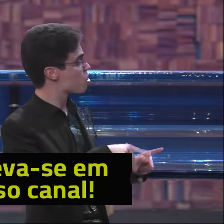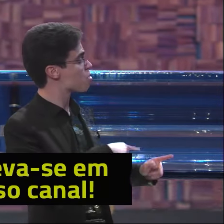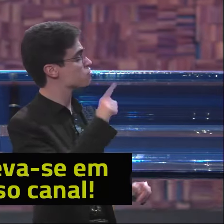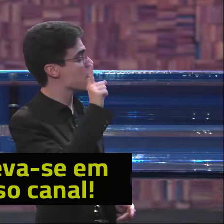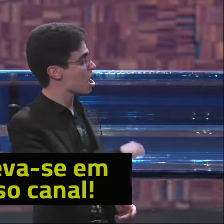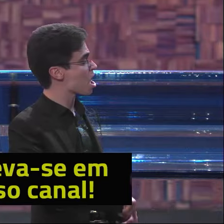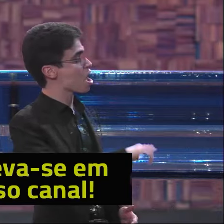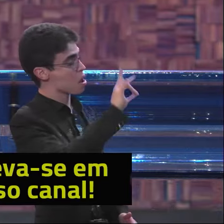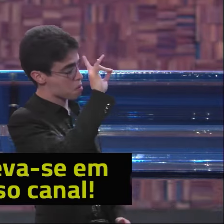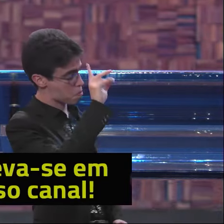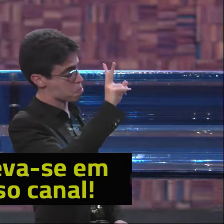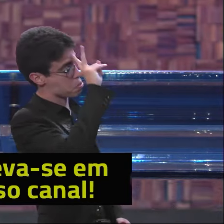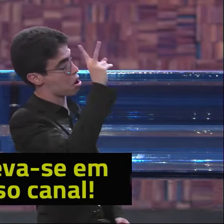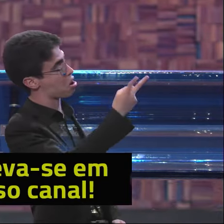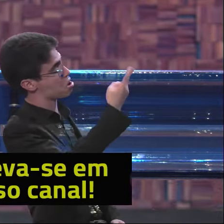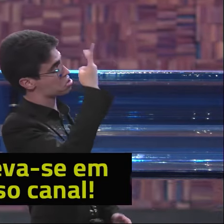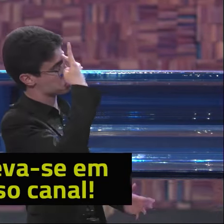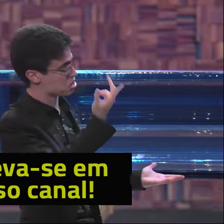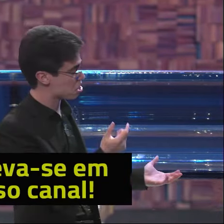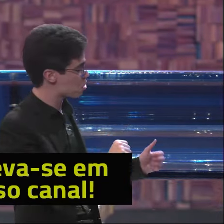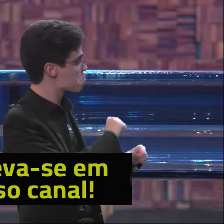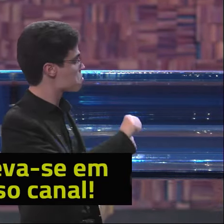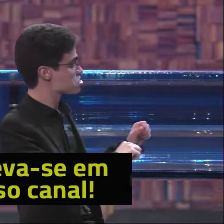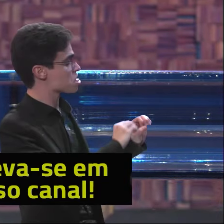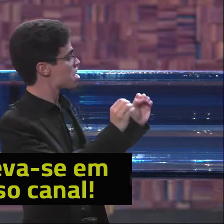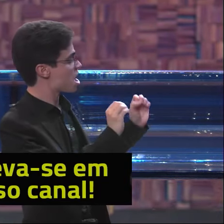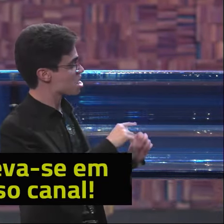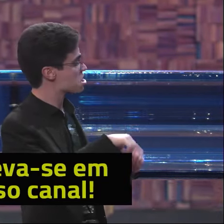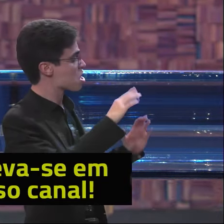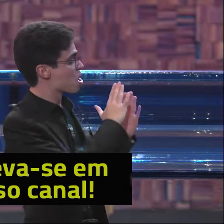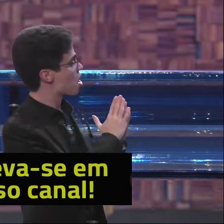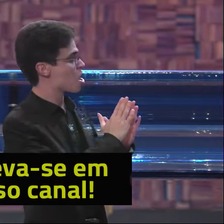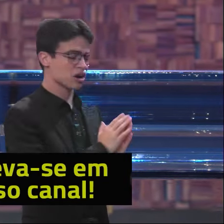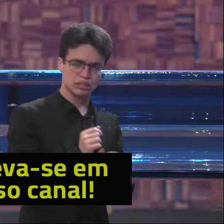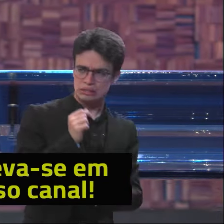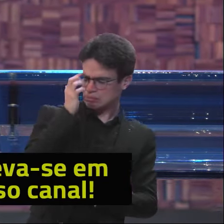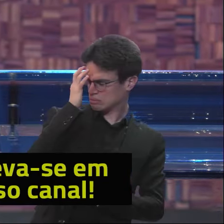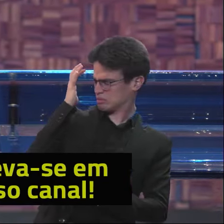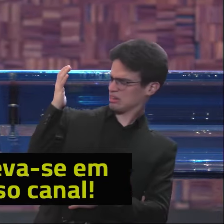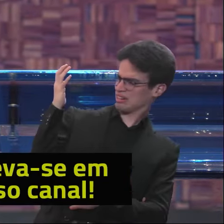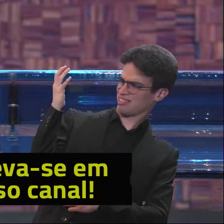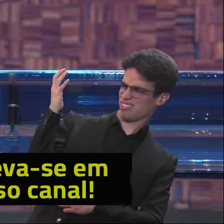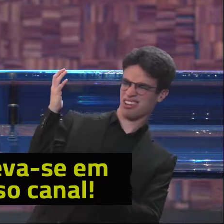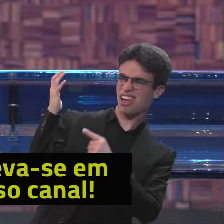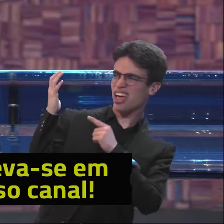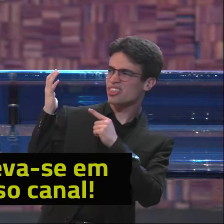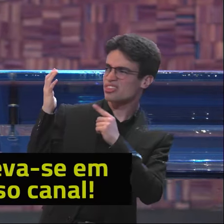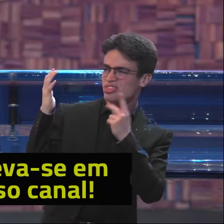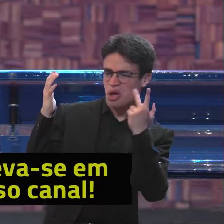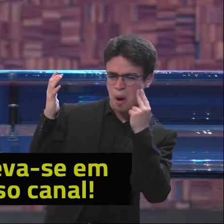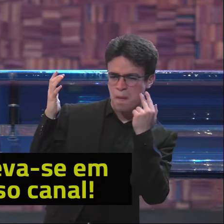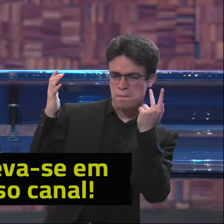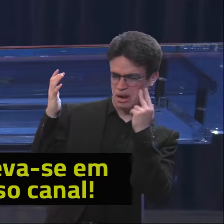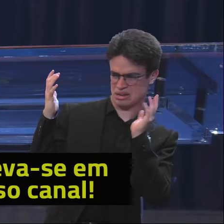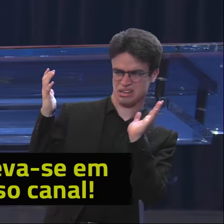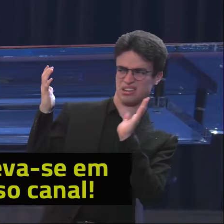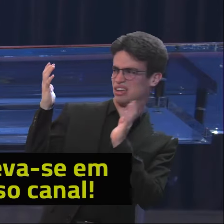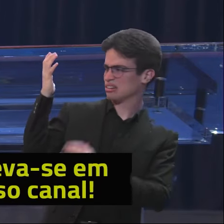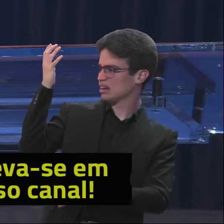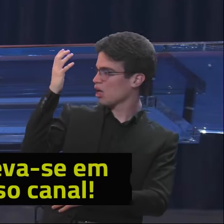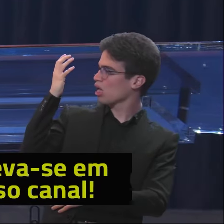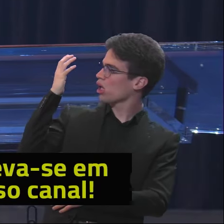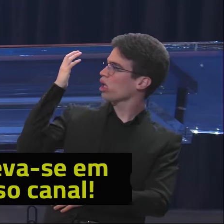hipócrita. Nada muda, eles oram, oram, oram e nada muda. Eu falo, esses pensamentos não eram normais meus. Mas